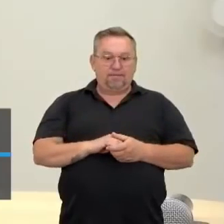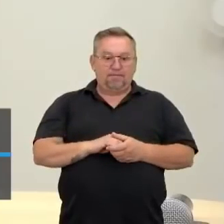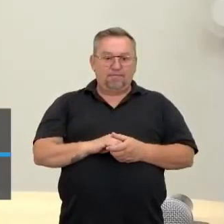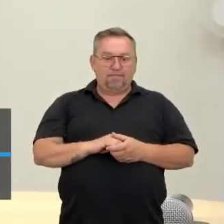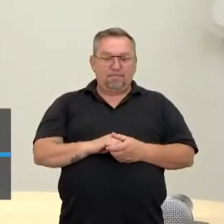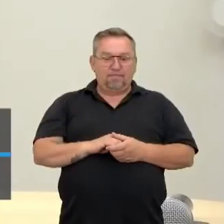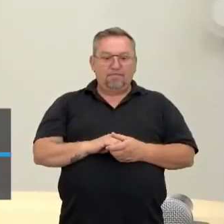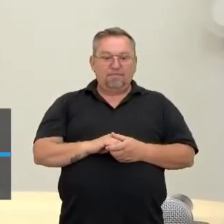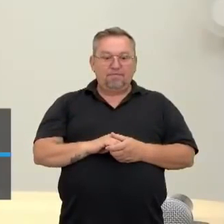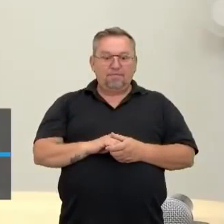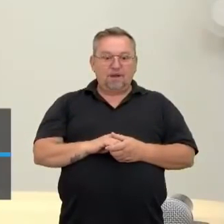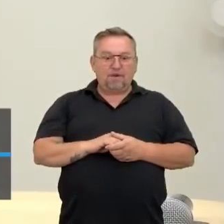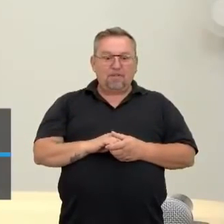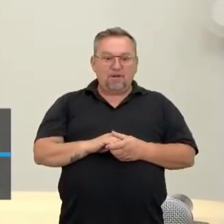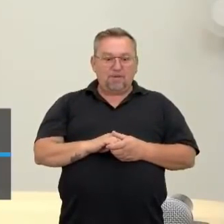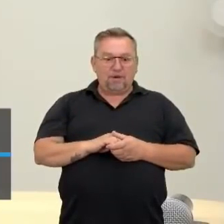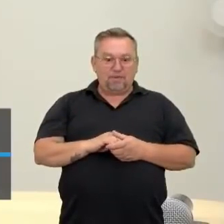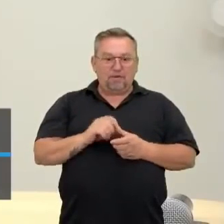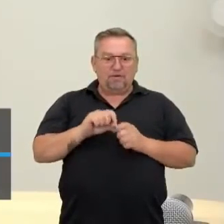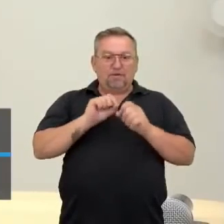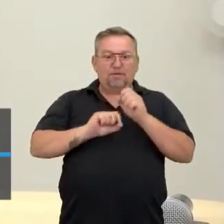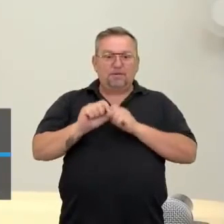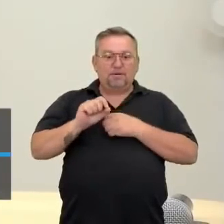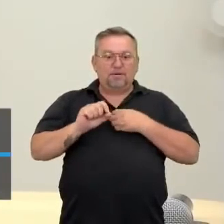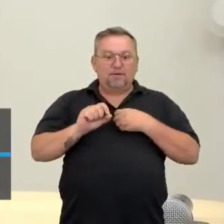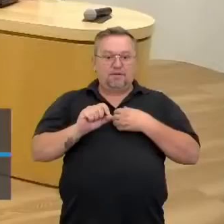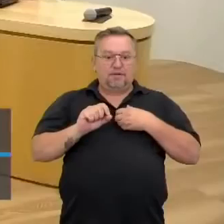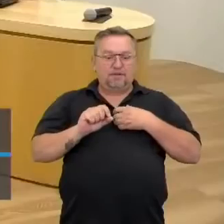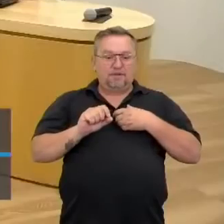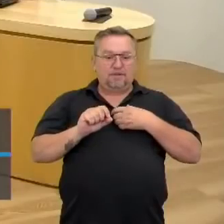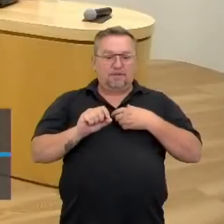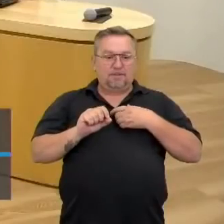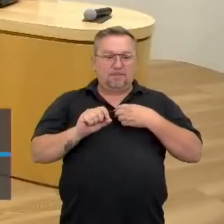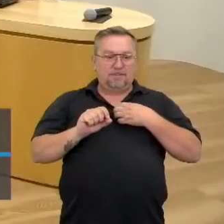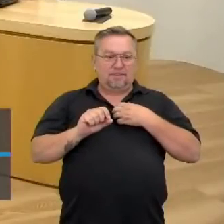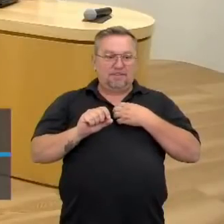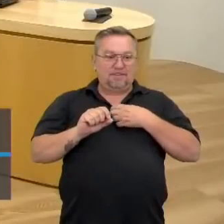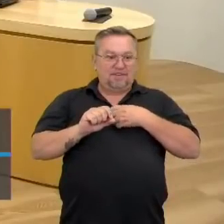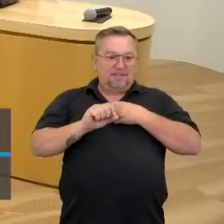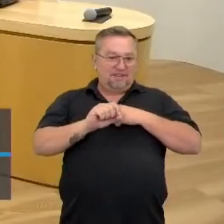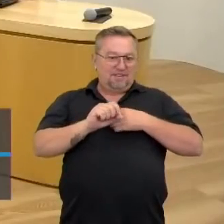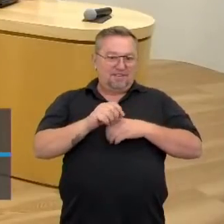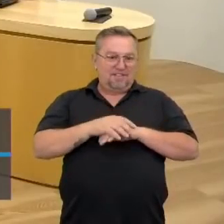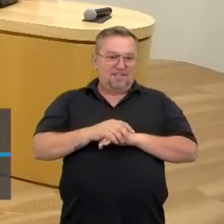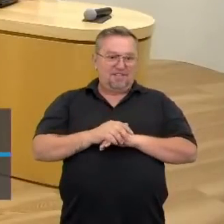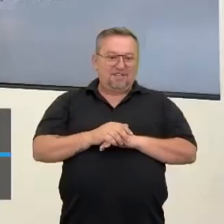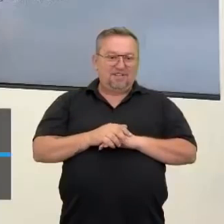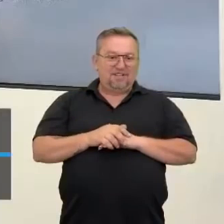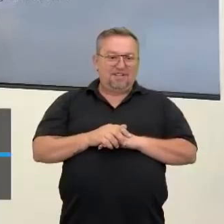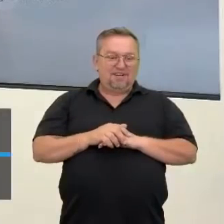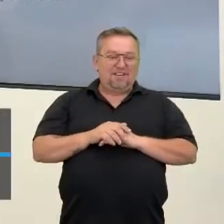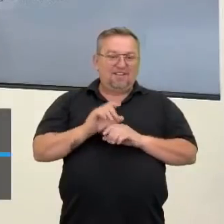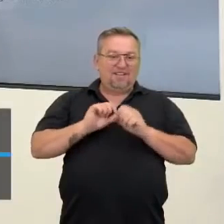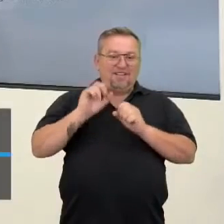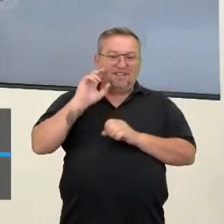visited. Irregular, went. Ok, very nice, that's it. Então, ó, vou dar uma olhadinha aqui no texto, então, aqui, olha só.